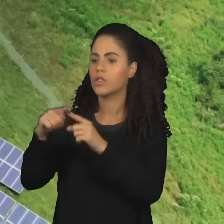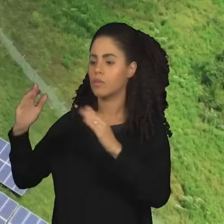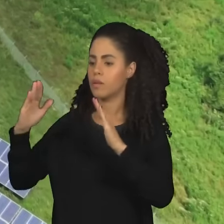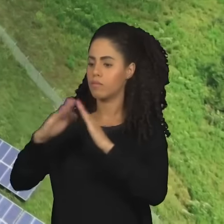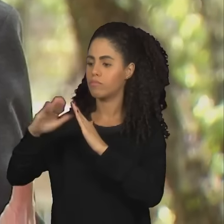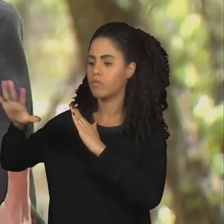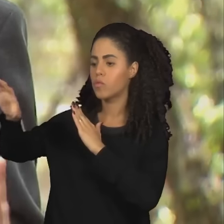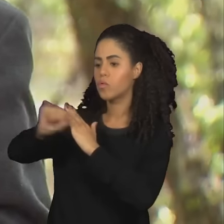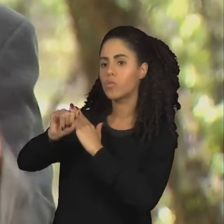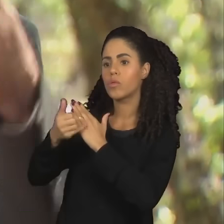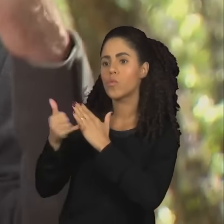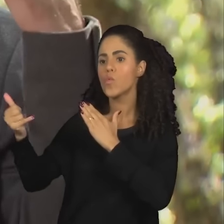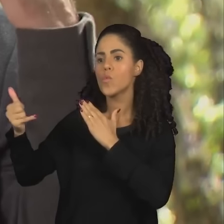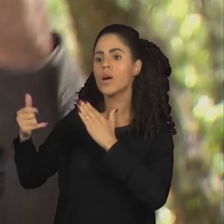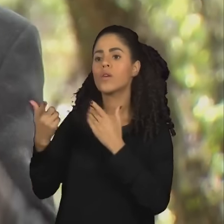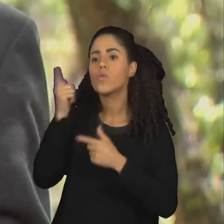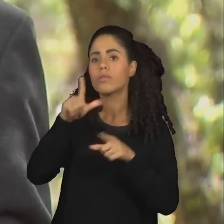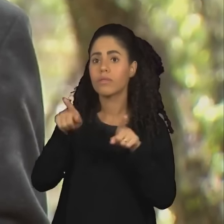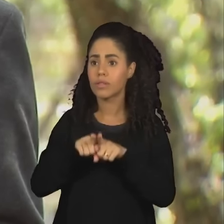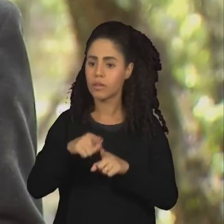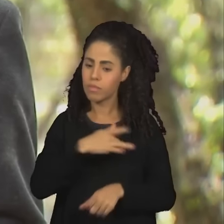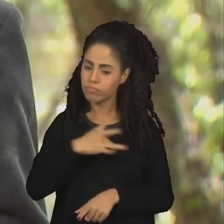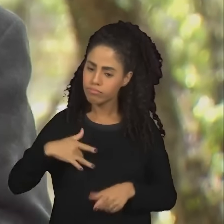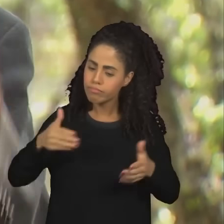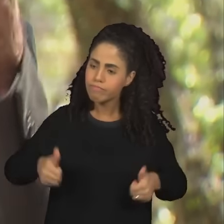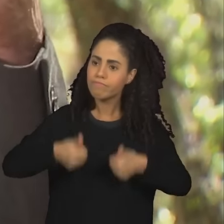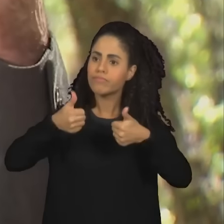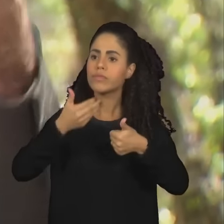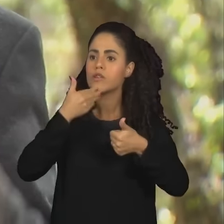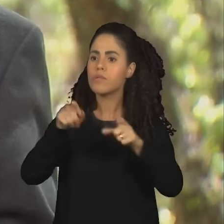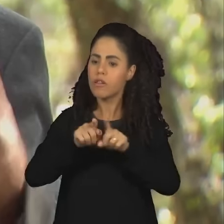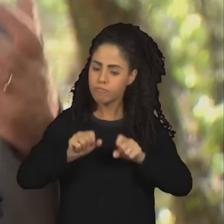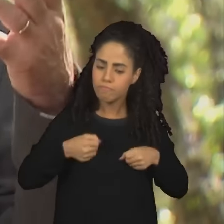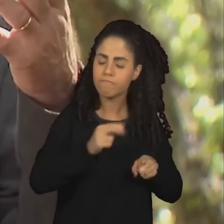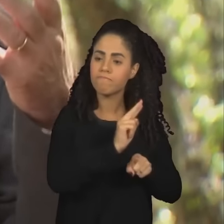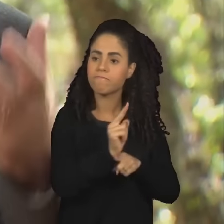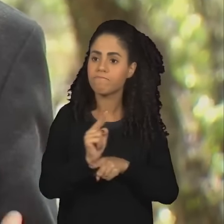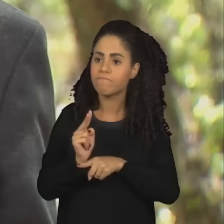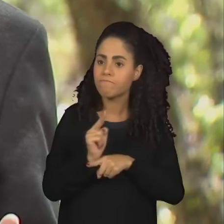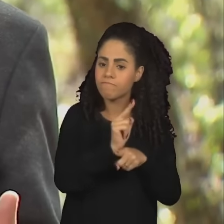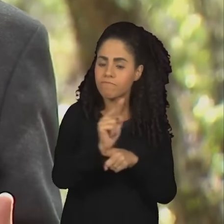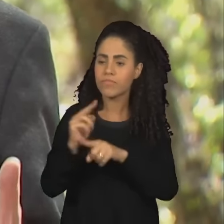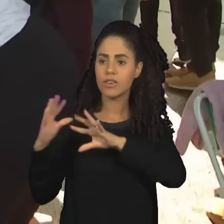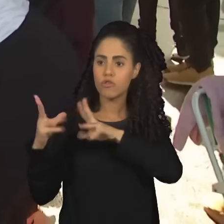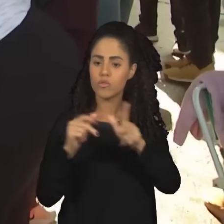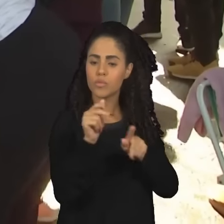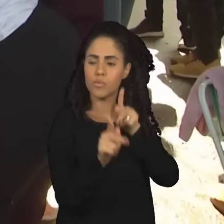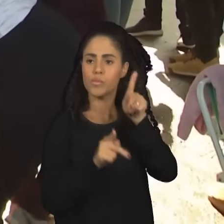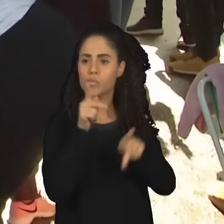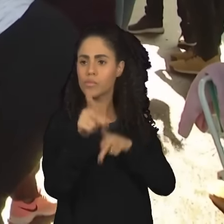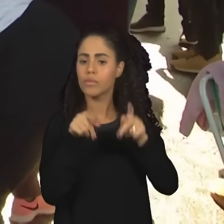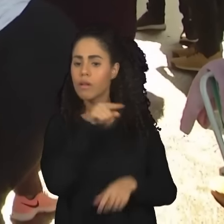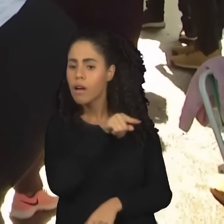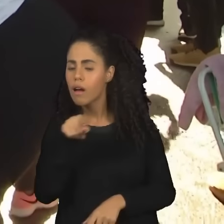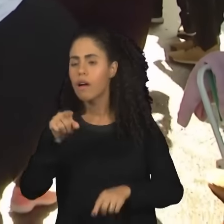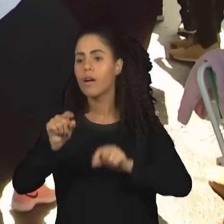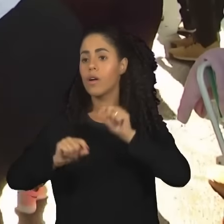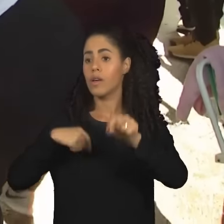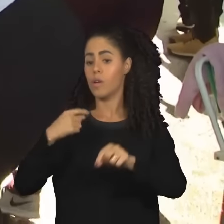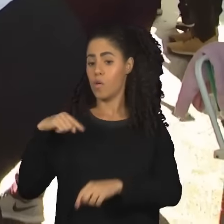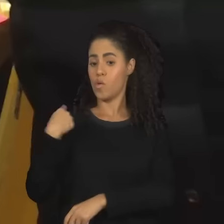de saúde e a nossa defesa civil para atuar na proteção da população, em que vamos